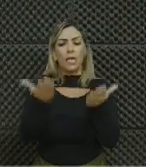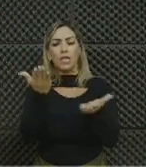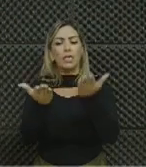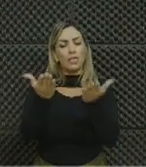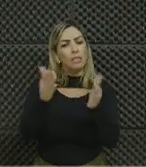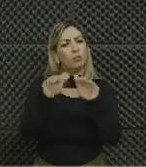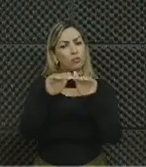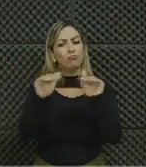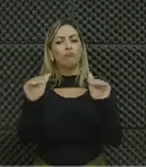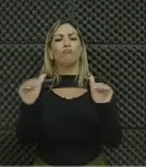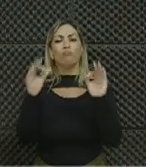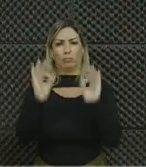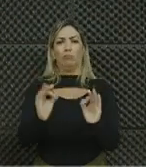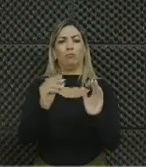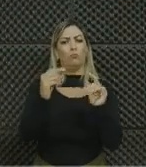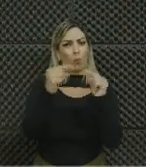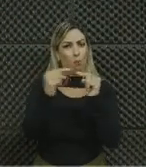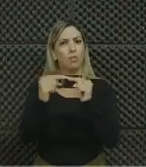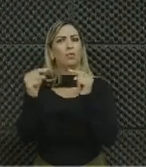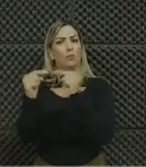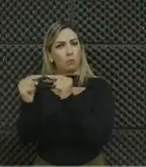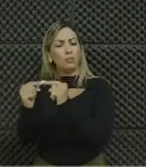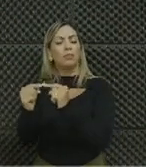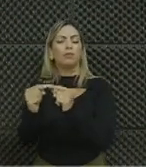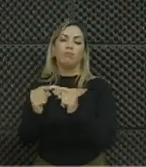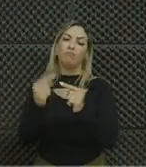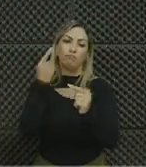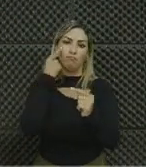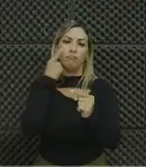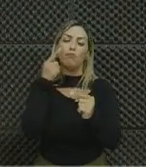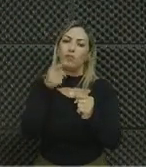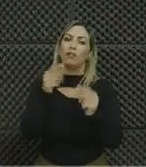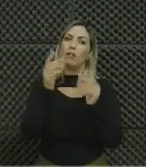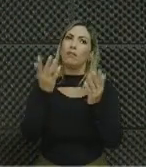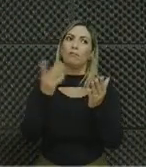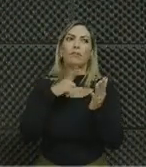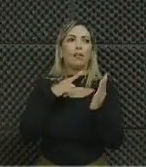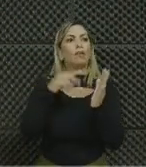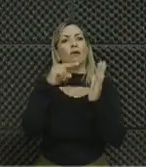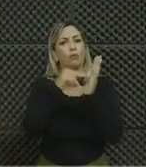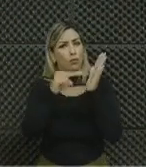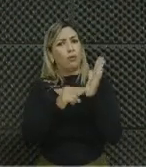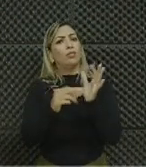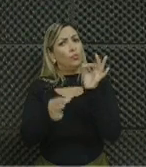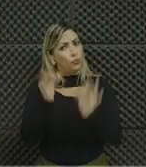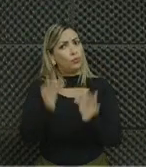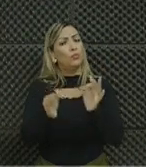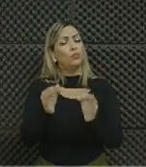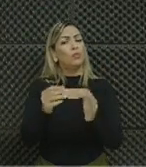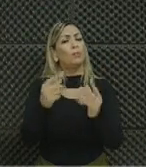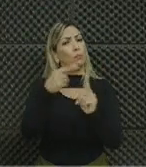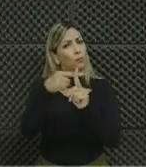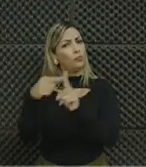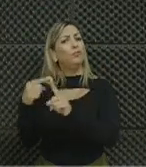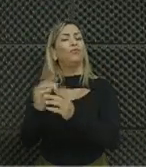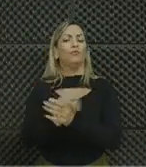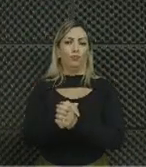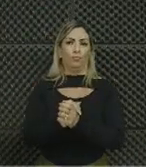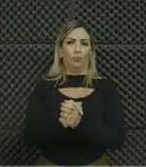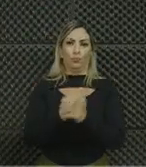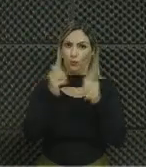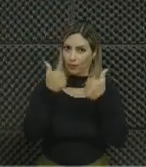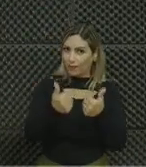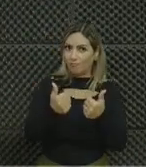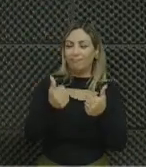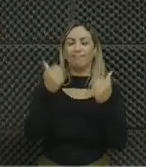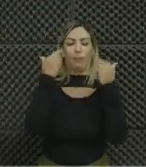equilíbrio, né? Um consenso, considerando assim os pontos positivos que você apresentou. Beleza? Então,